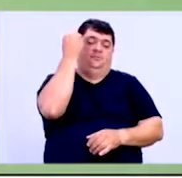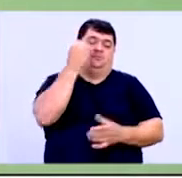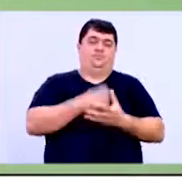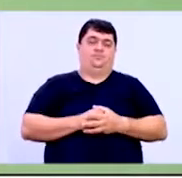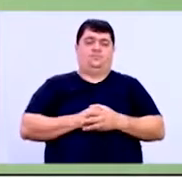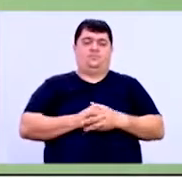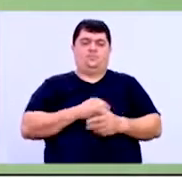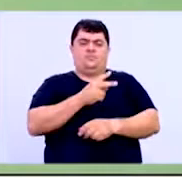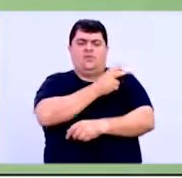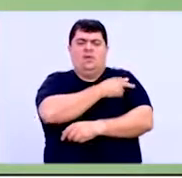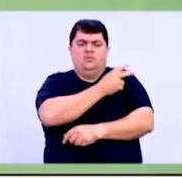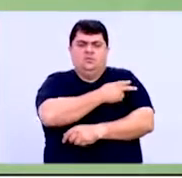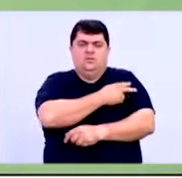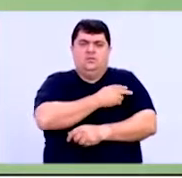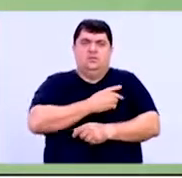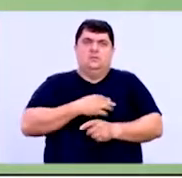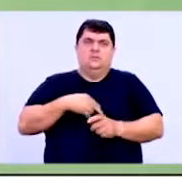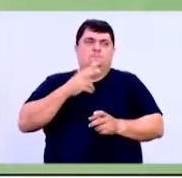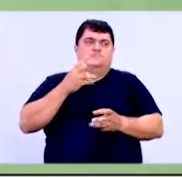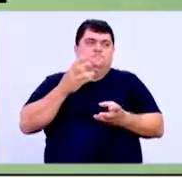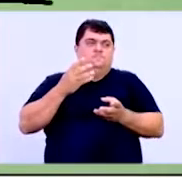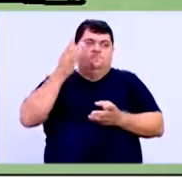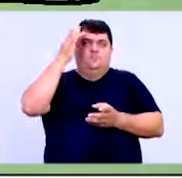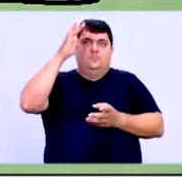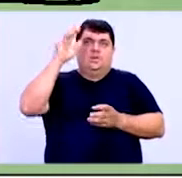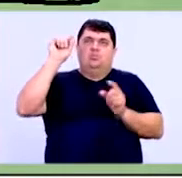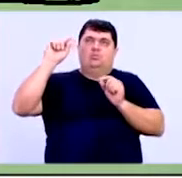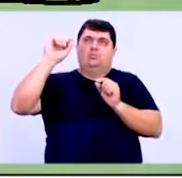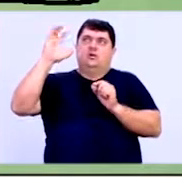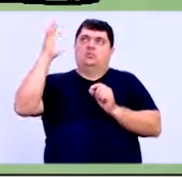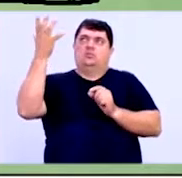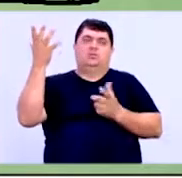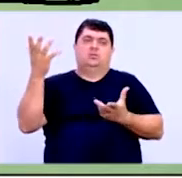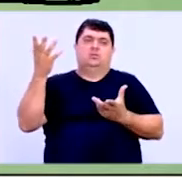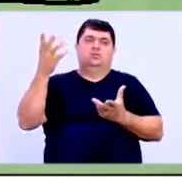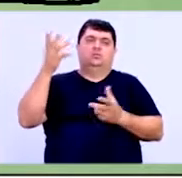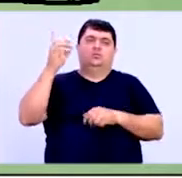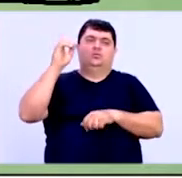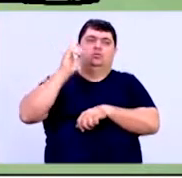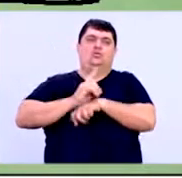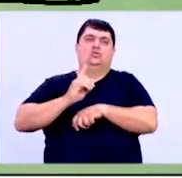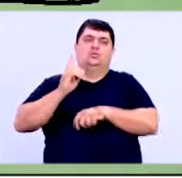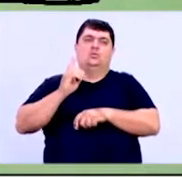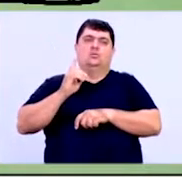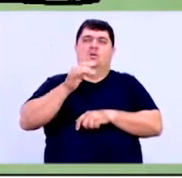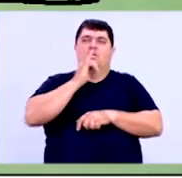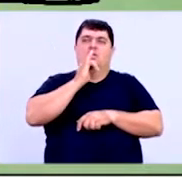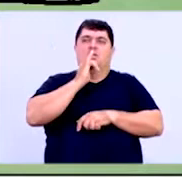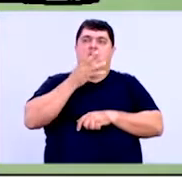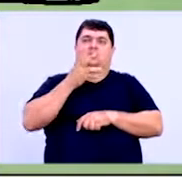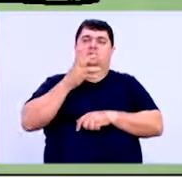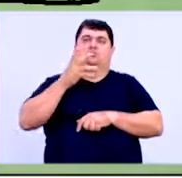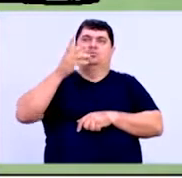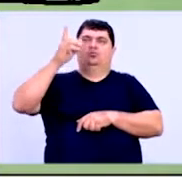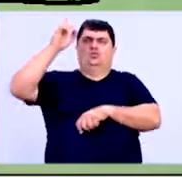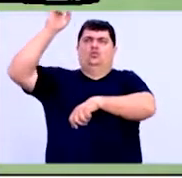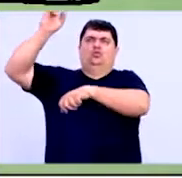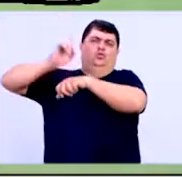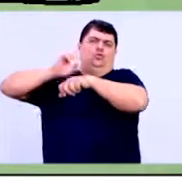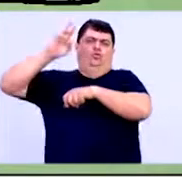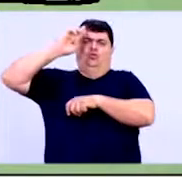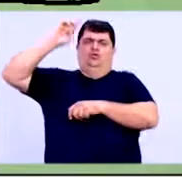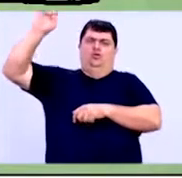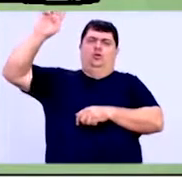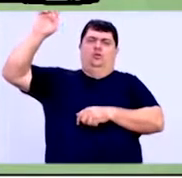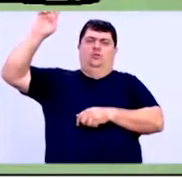esse gerente em situação comprometida com a alta administração. Quando, por exemplo, alguém de uma gestão superior decide